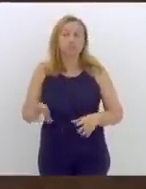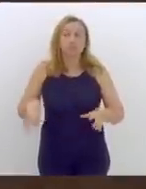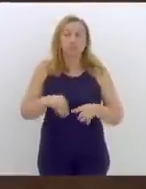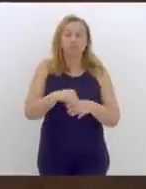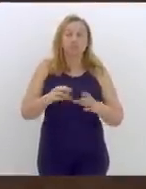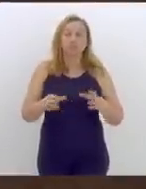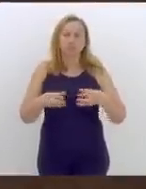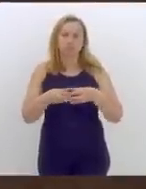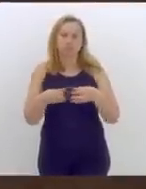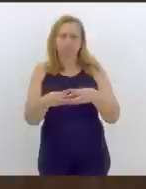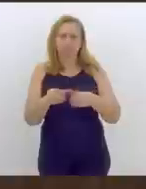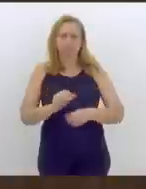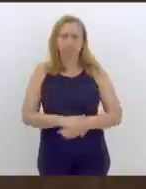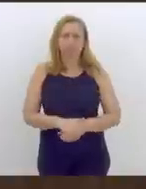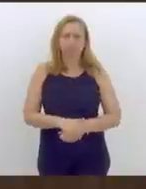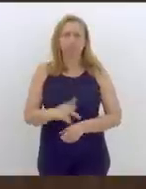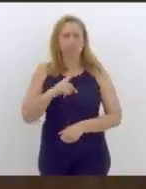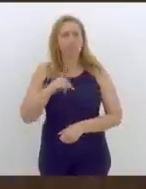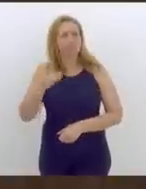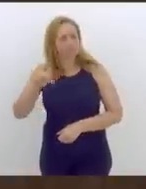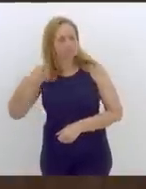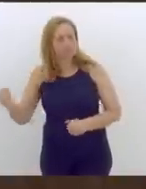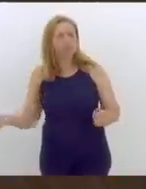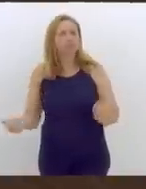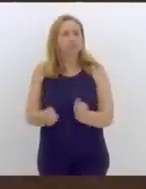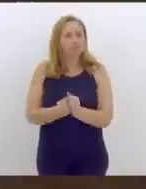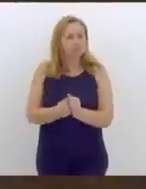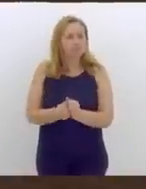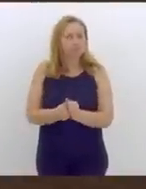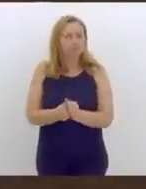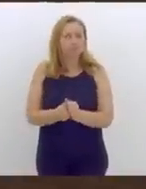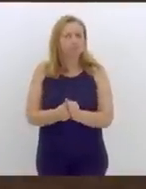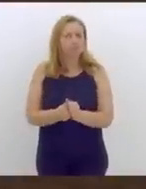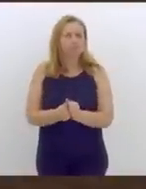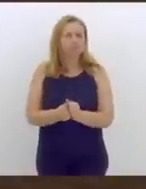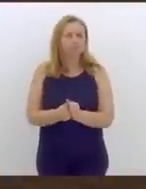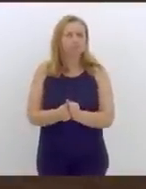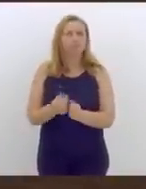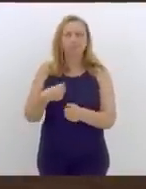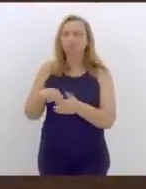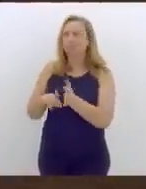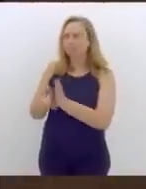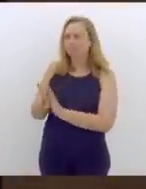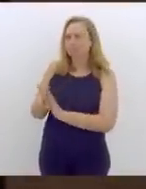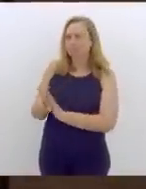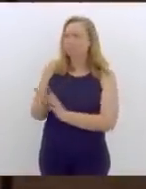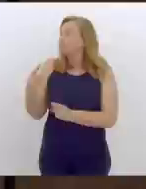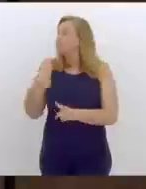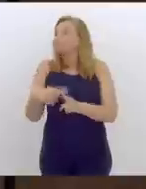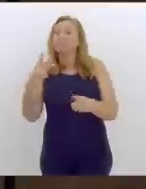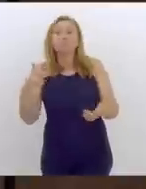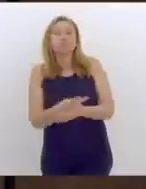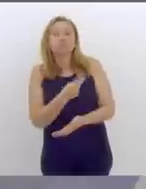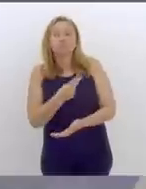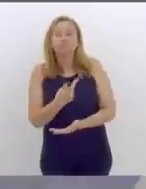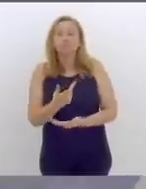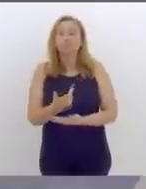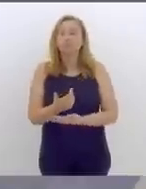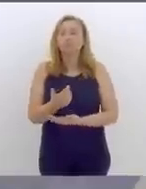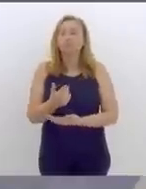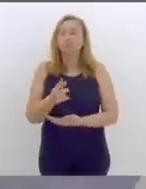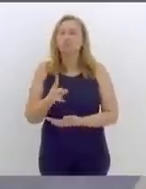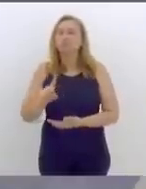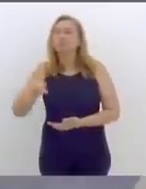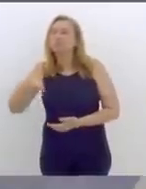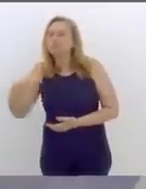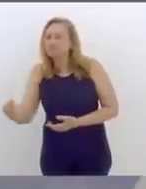comissão Será que tem Praça envolvido nessa comissão Por que que acontece nós vamos estar depois